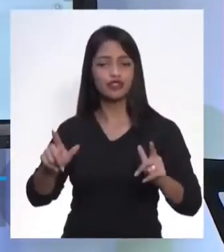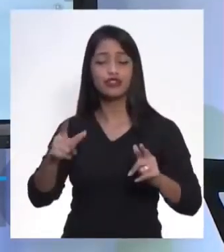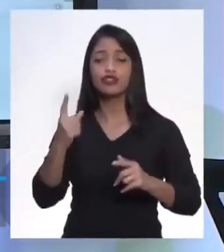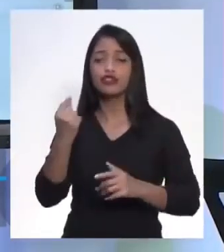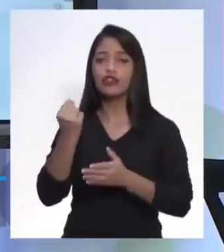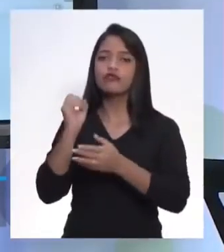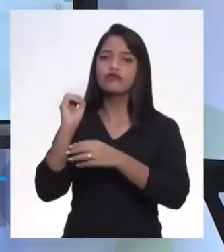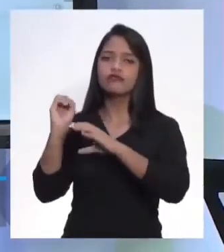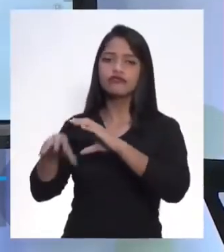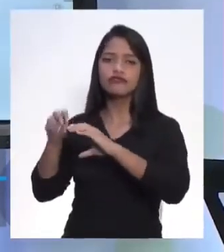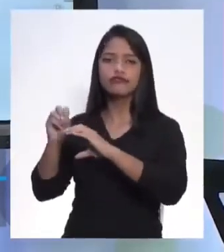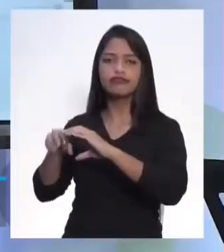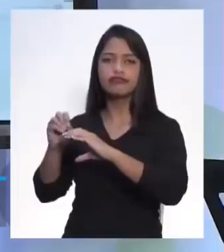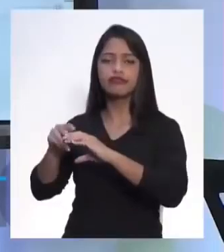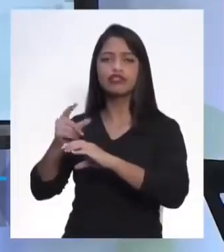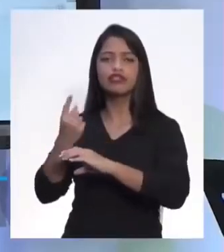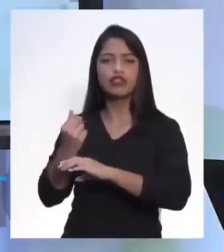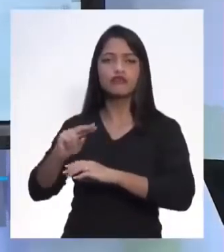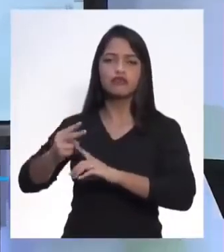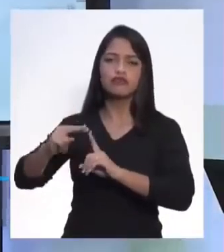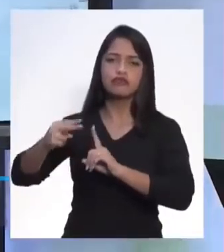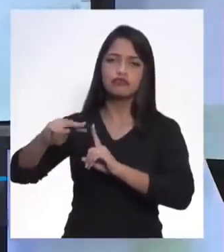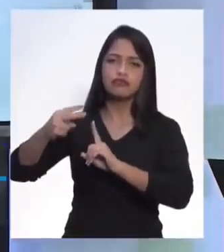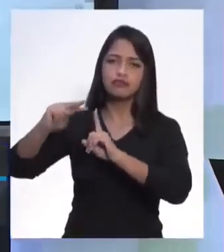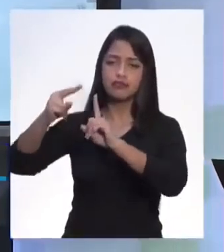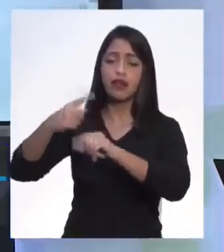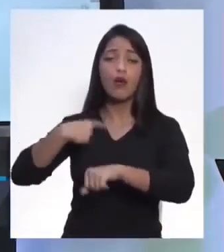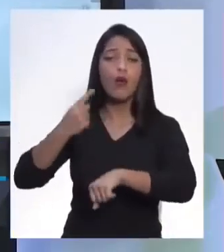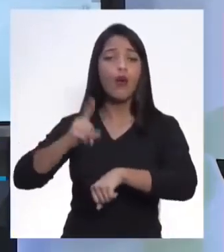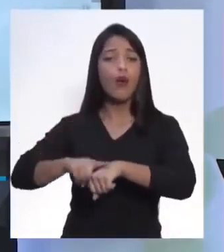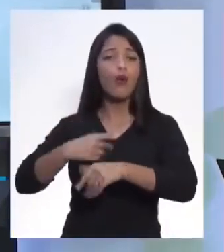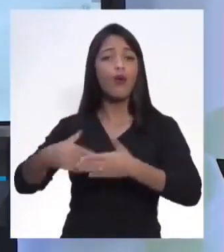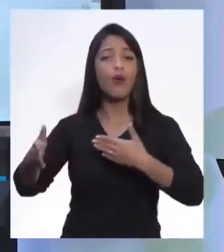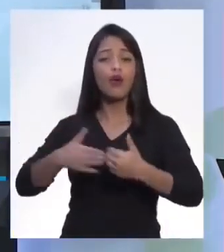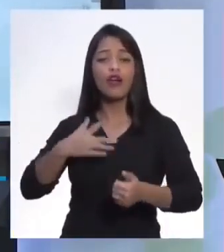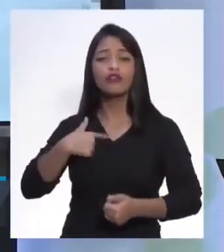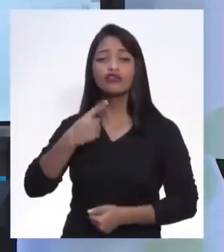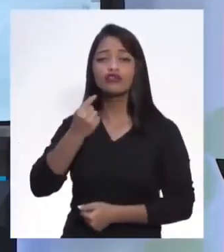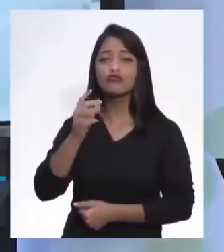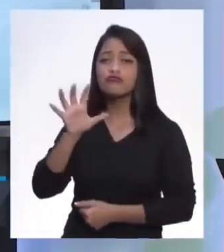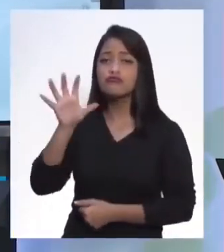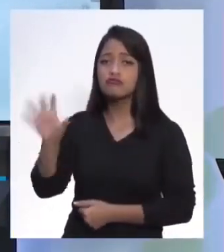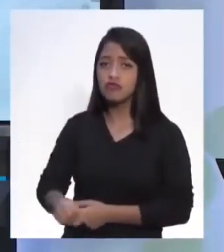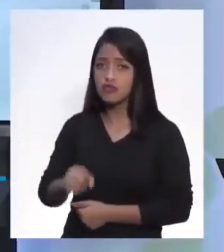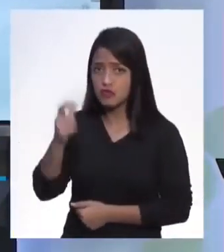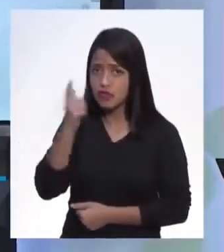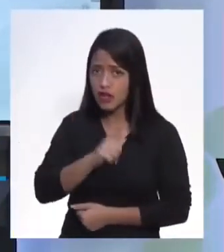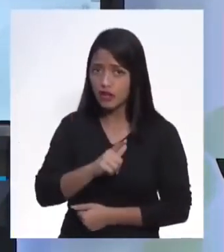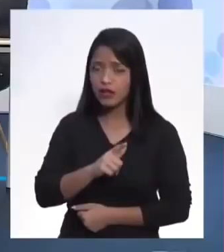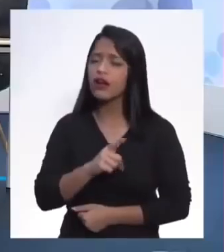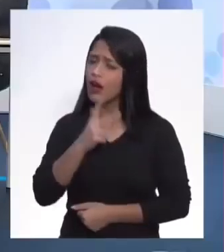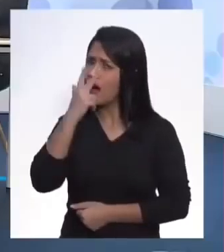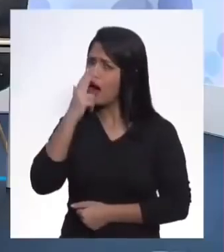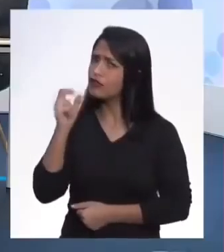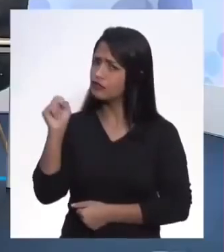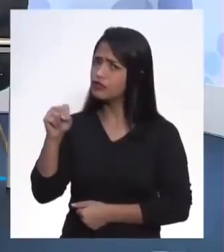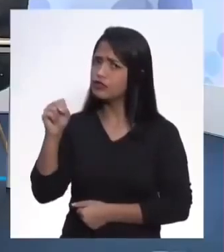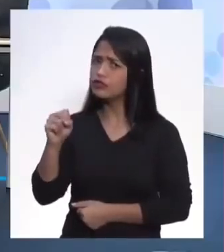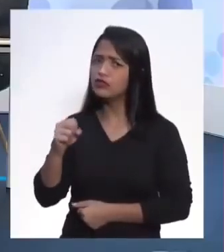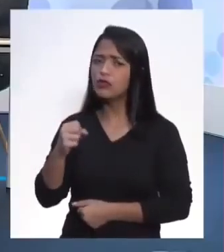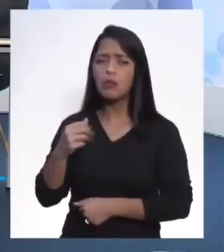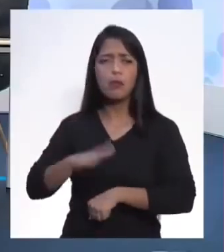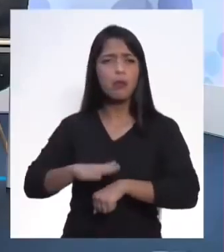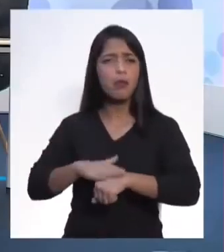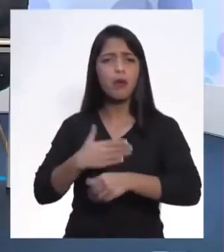ele rende aquela coisa toda. A hora que você quiser, você consegue tirar o dinheiro lá? Eu acho que sim. Você tira